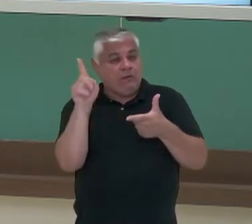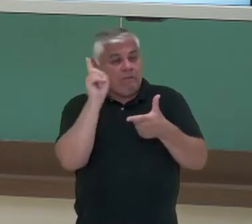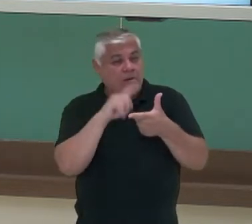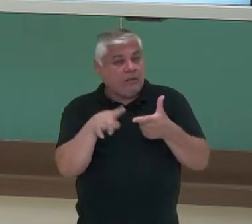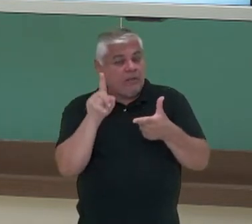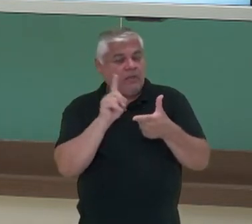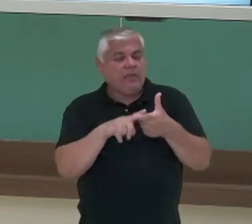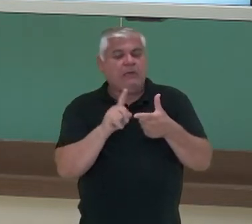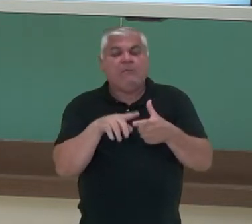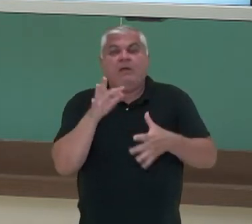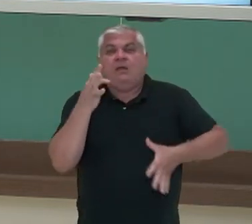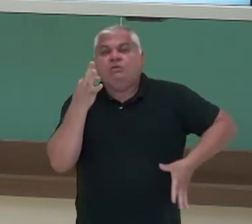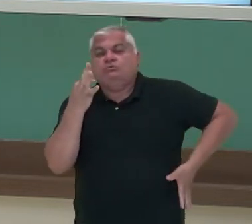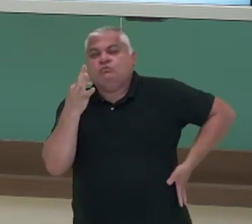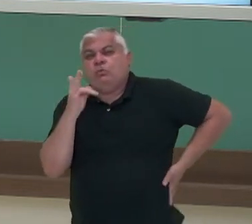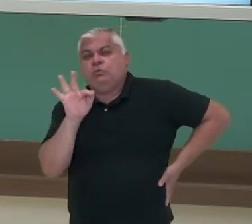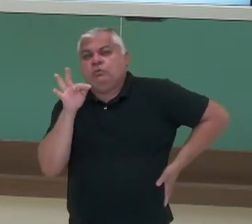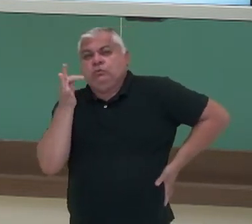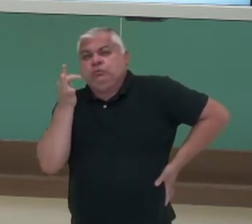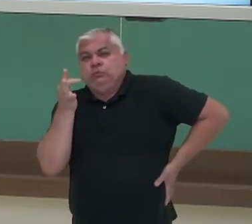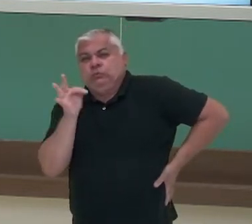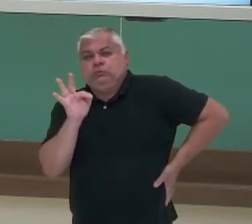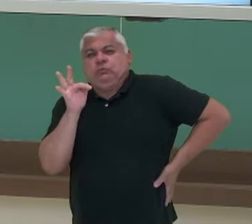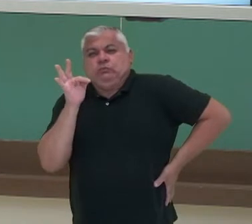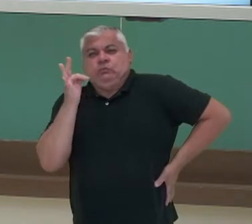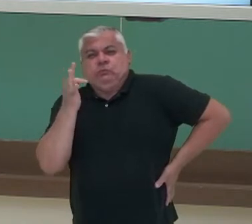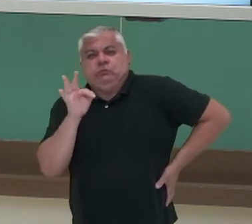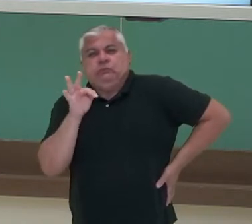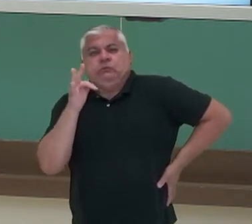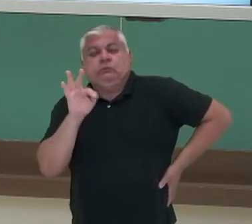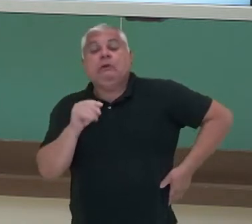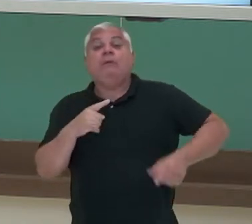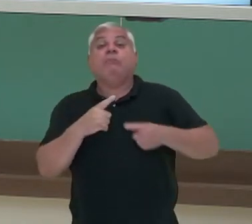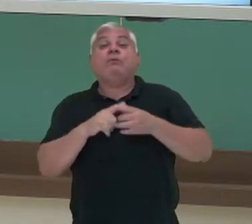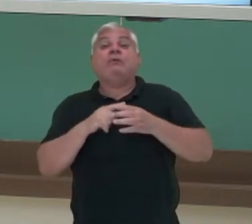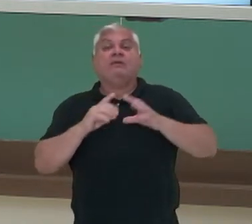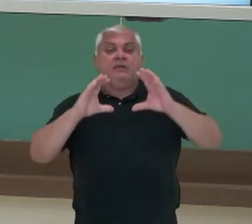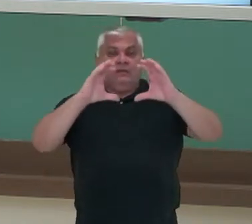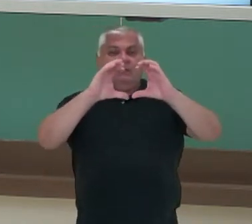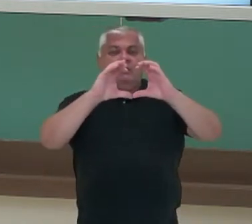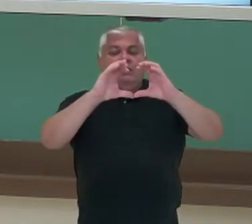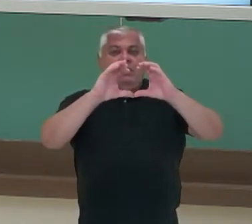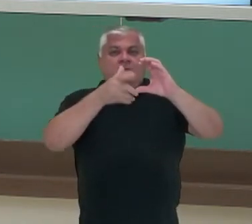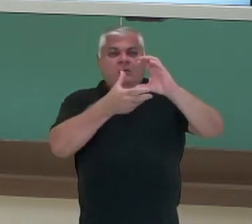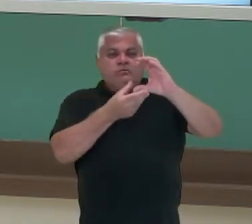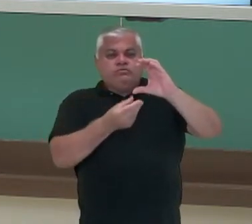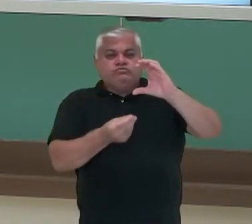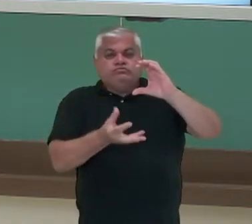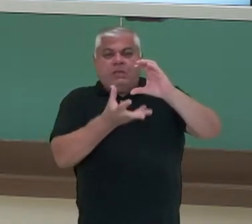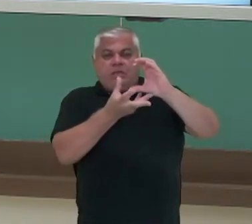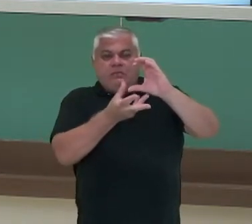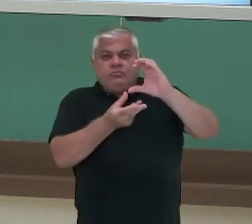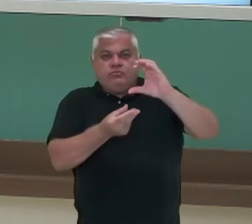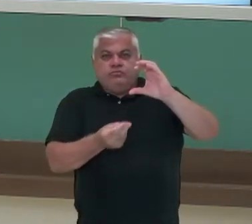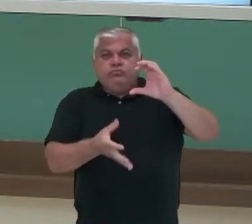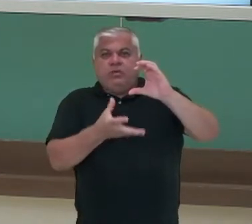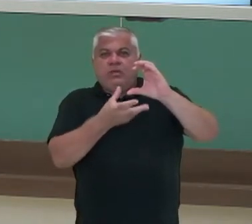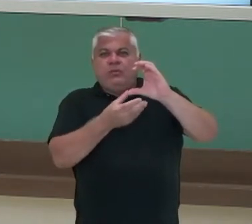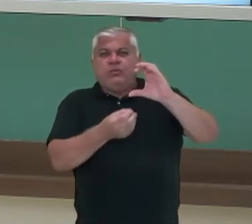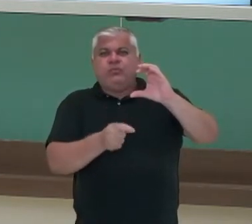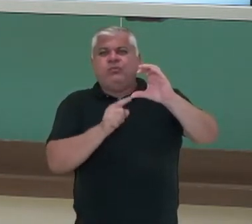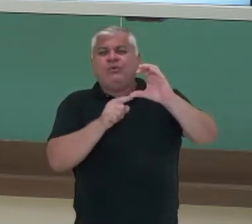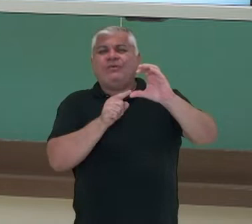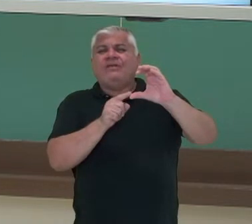de crises renais, porque, infelizmente, né, meu rim, quando ele está fazendo essa filtração, ele